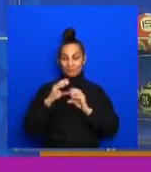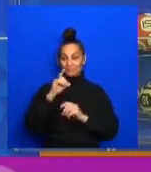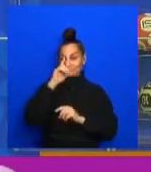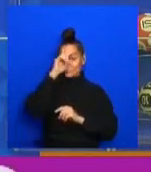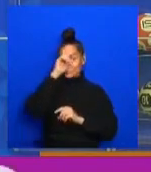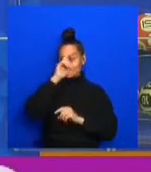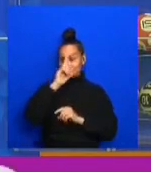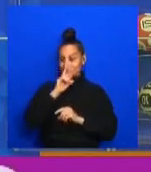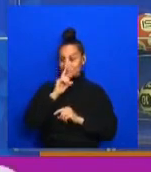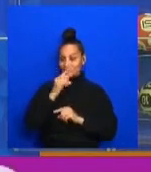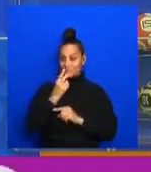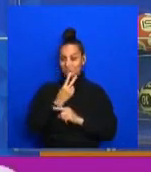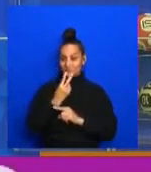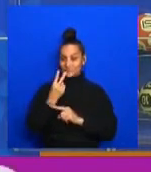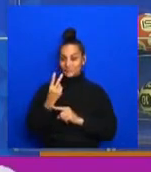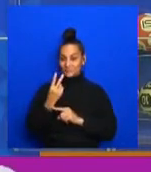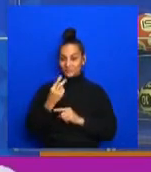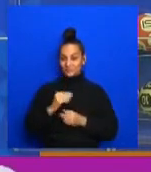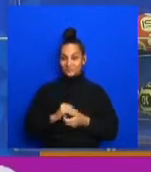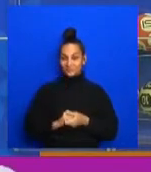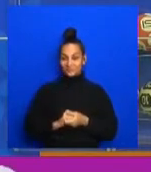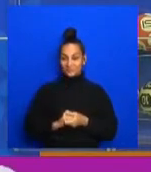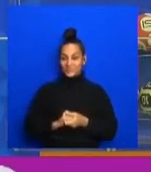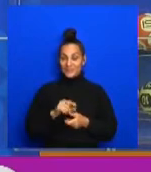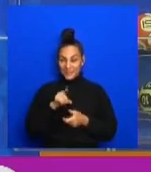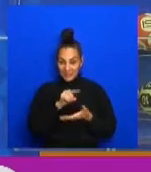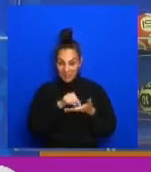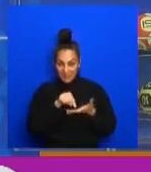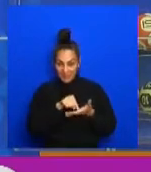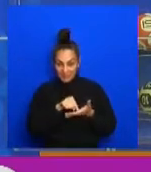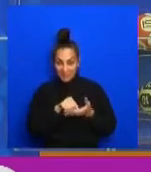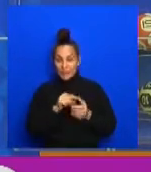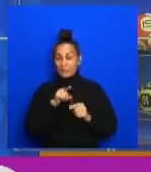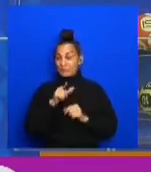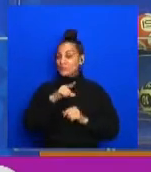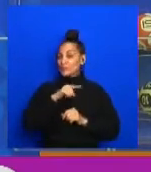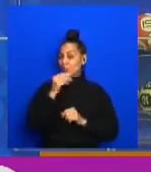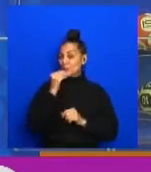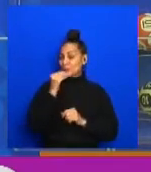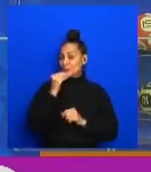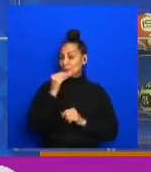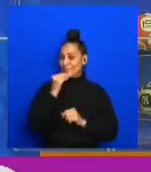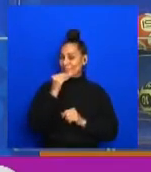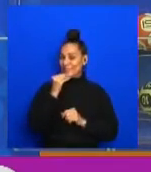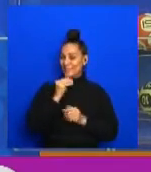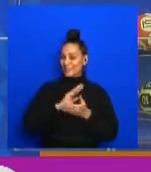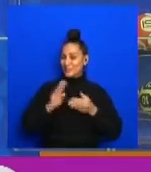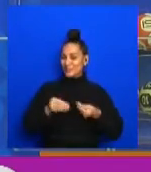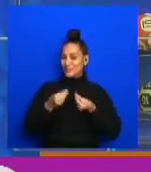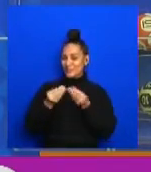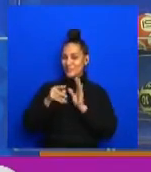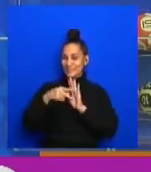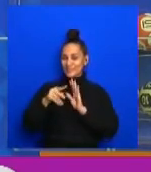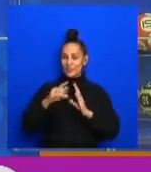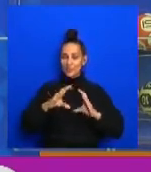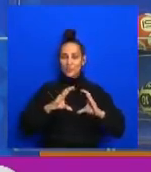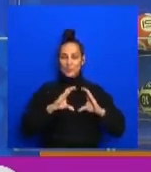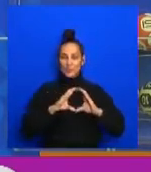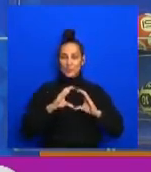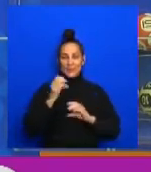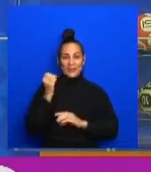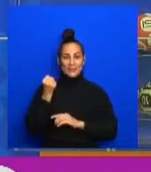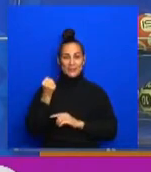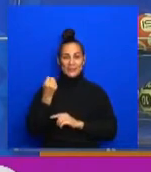22. Amarela número 22. E aí, tá marcando? Você ainda tem chances, esse prêmio pode sair para você. Bola branca,